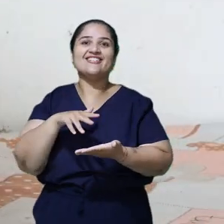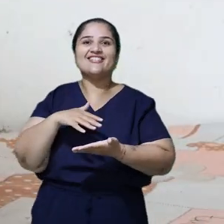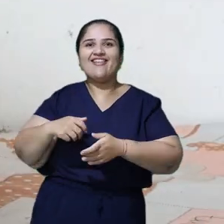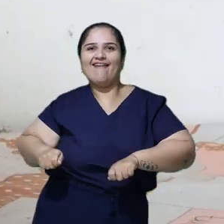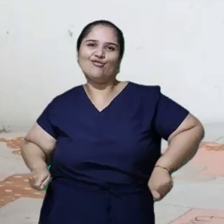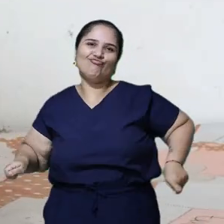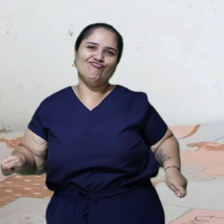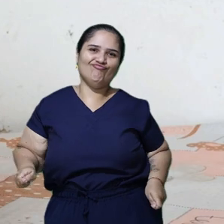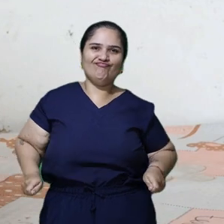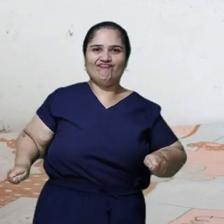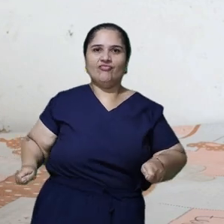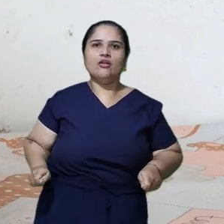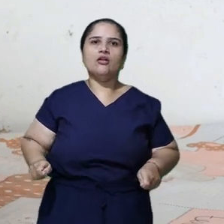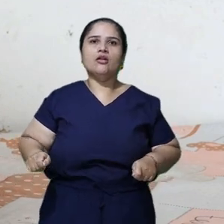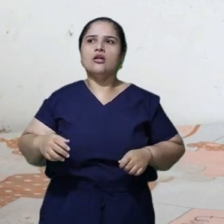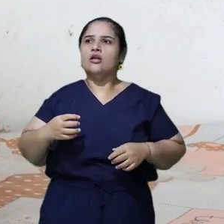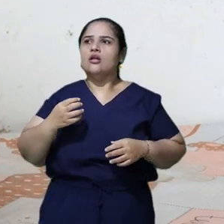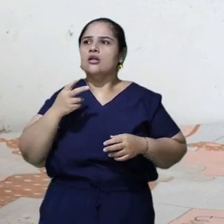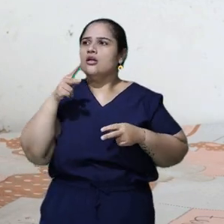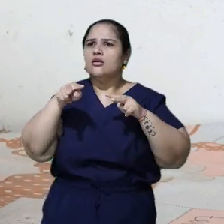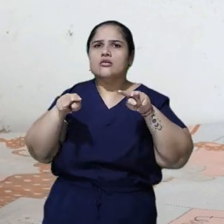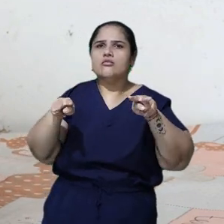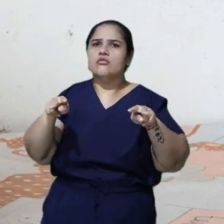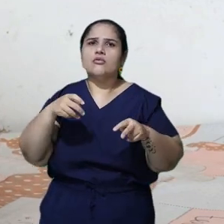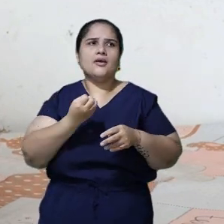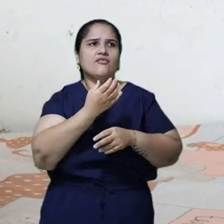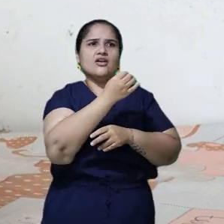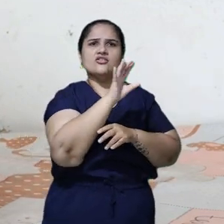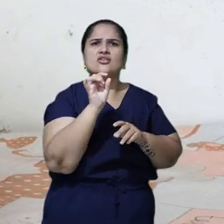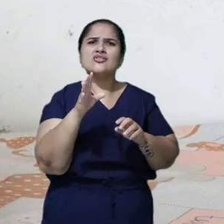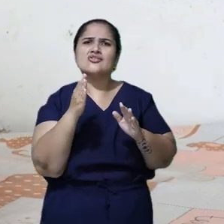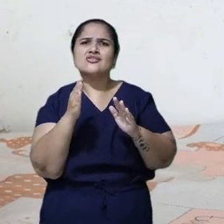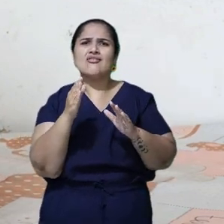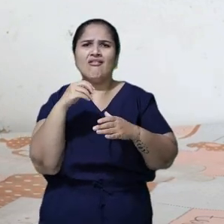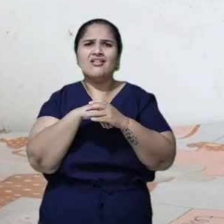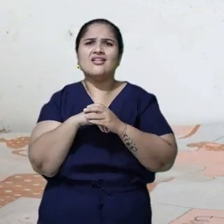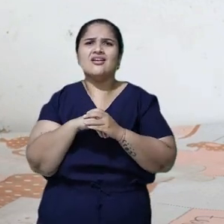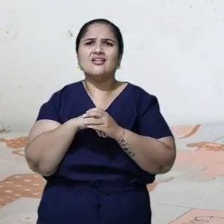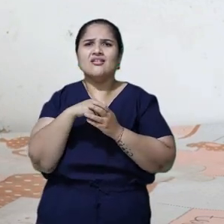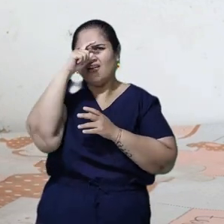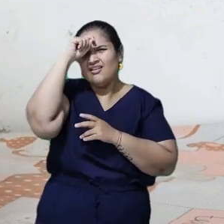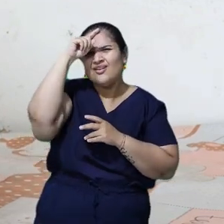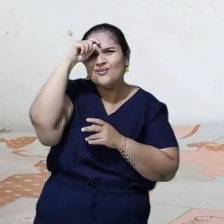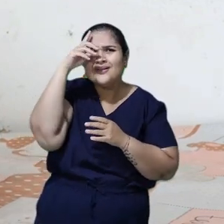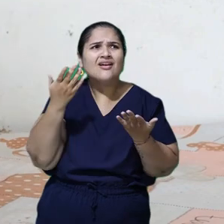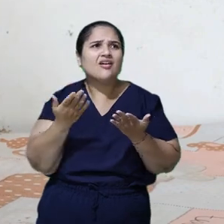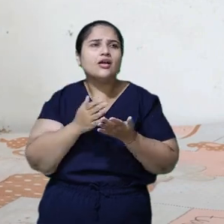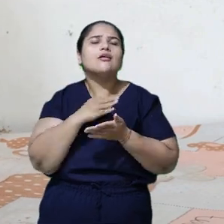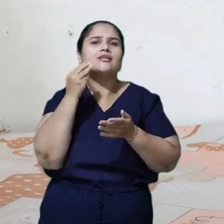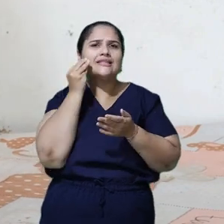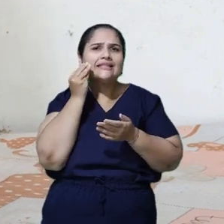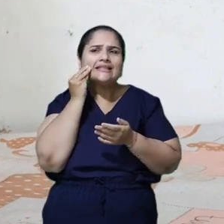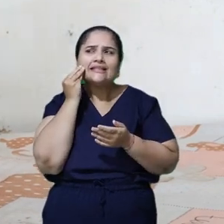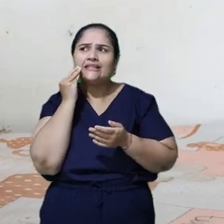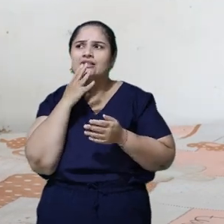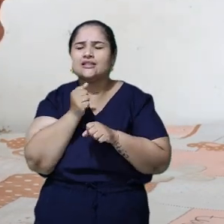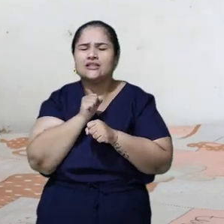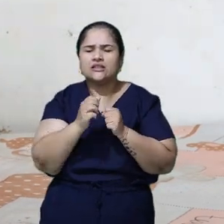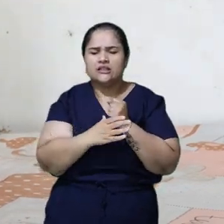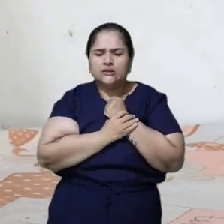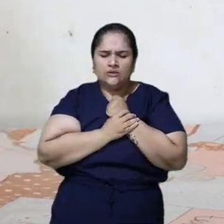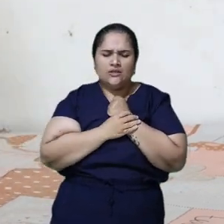minha irmã viajando. Será que eu vou ver ela só no hospital? Então, tipo assim, eu tentei segurar, mas, tipo, nesse dia não